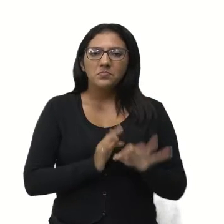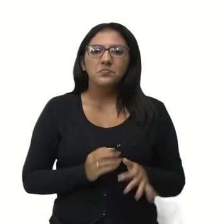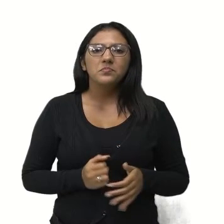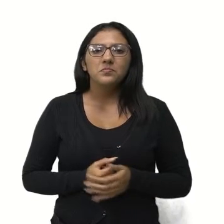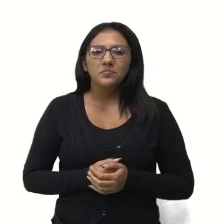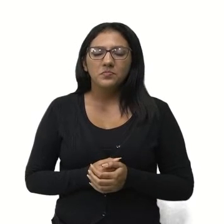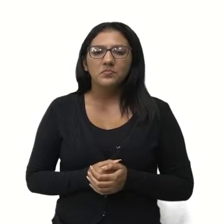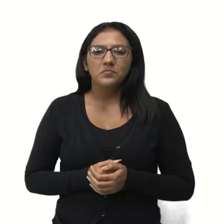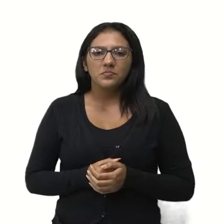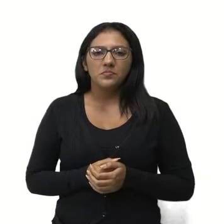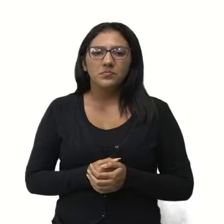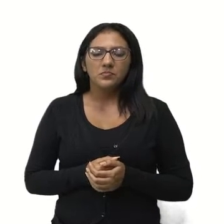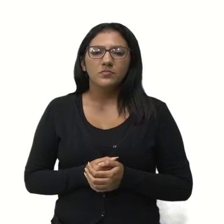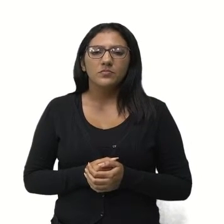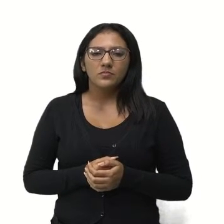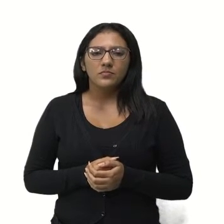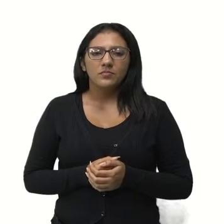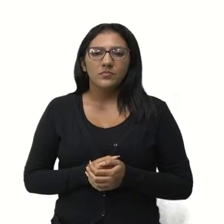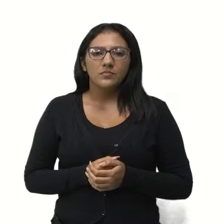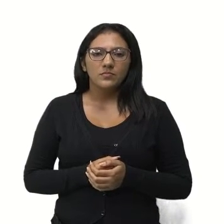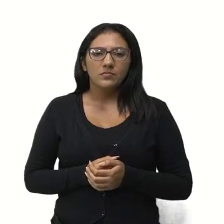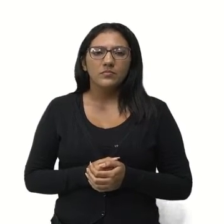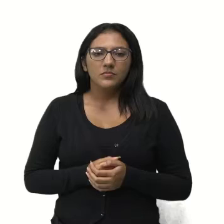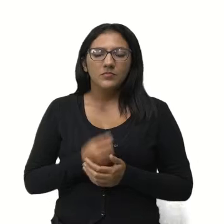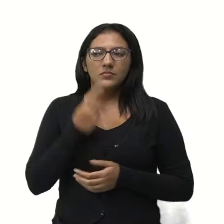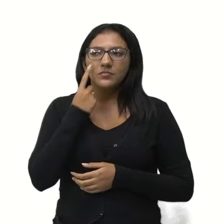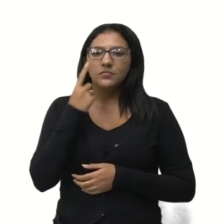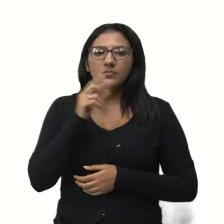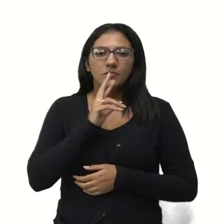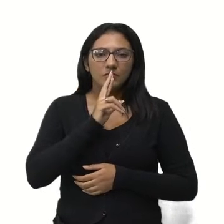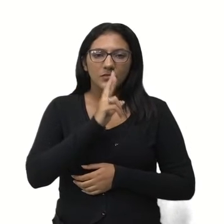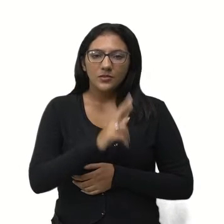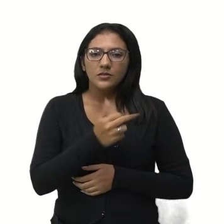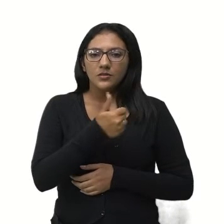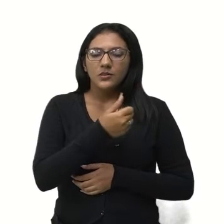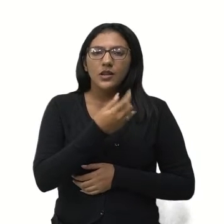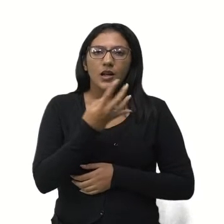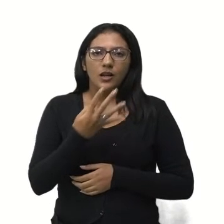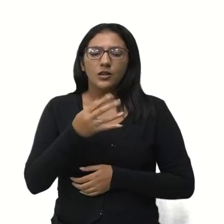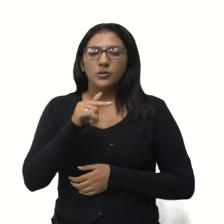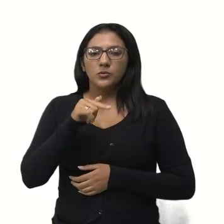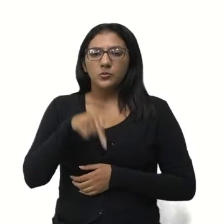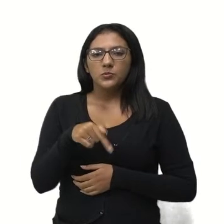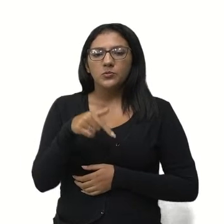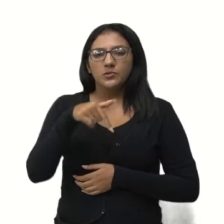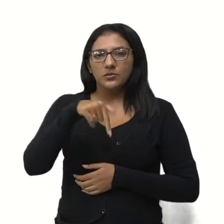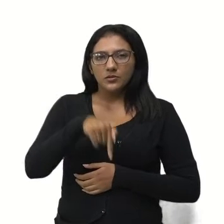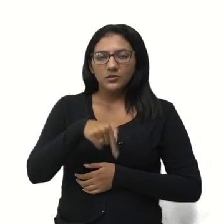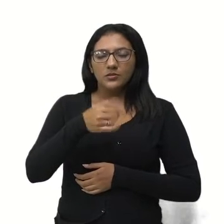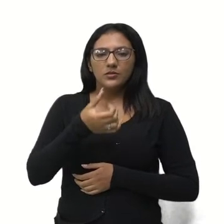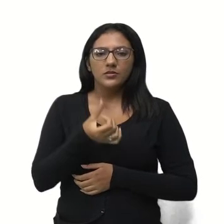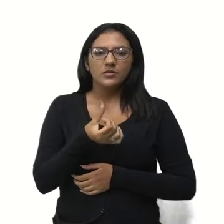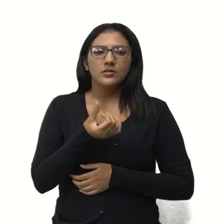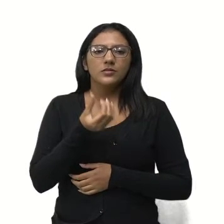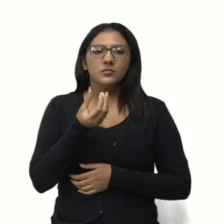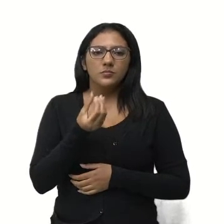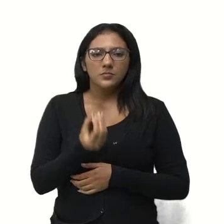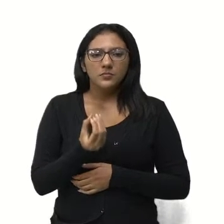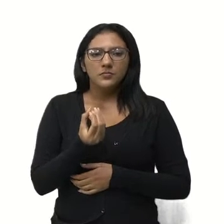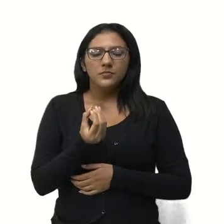3 vezes 4, 12, com mais 1. Com mais 2, aliás, 14, né? Então, nós temos aqui